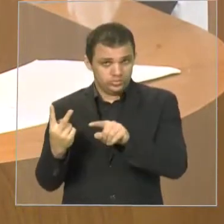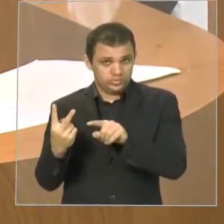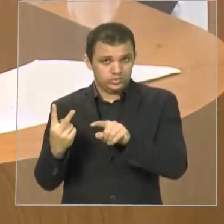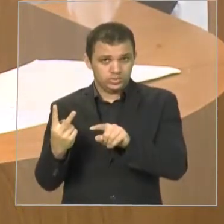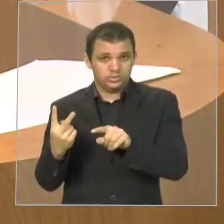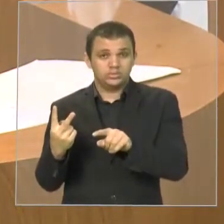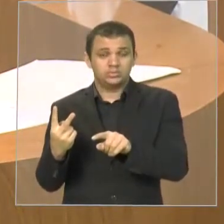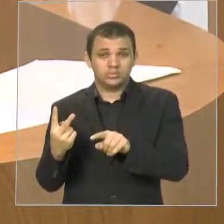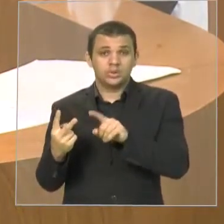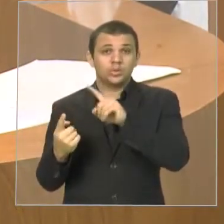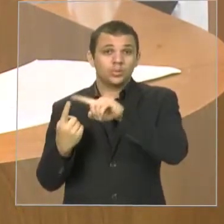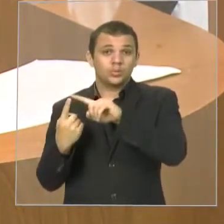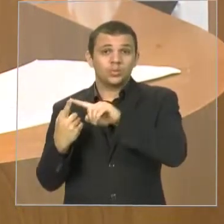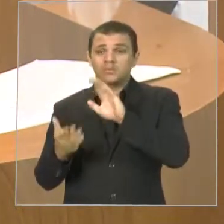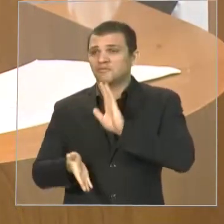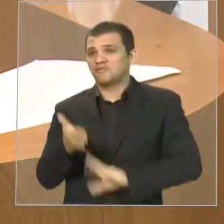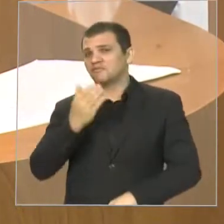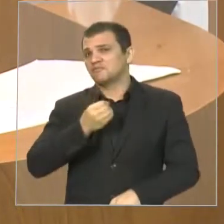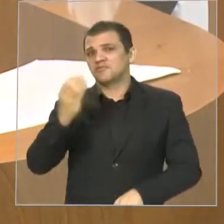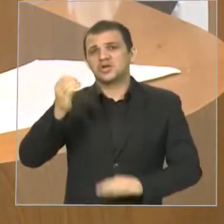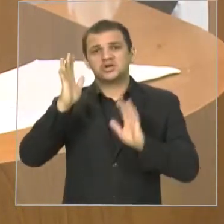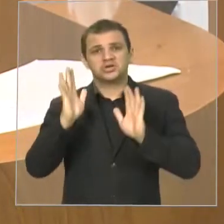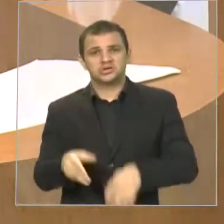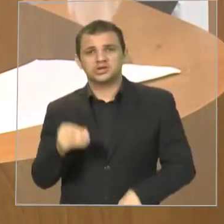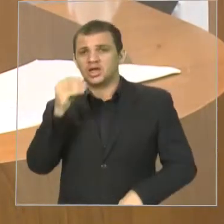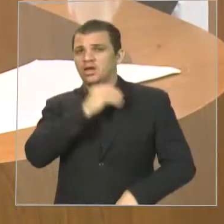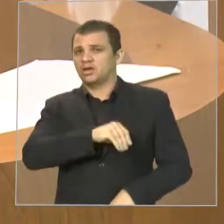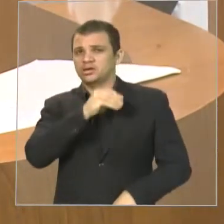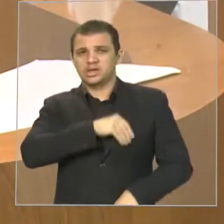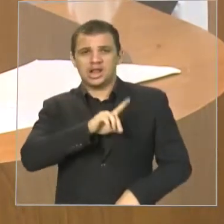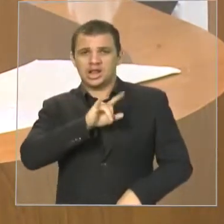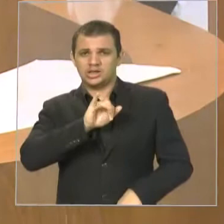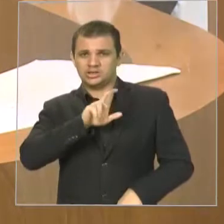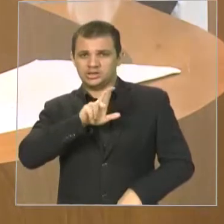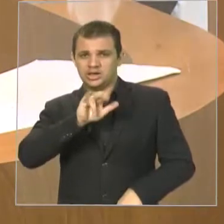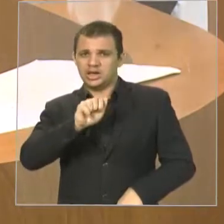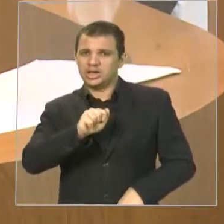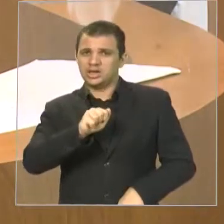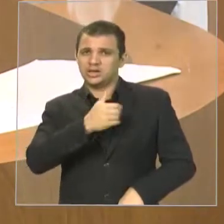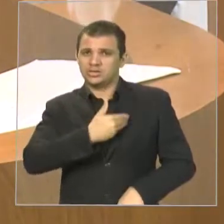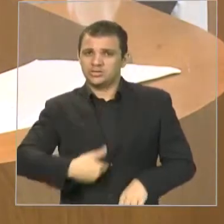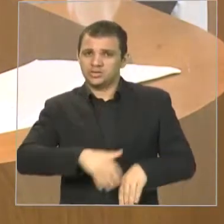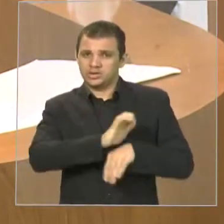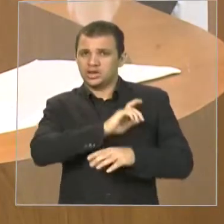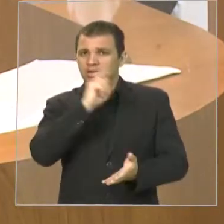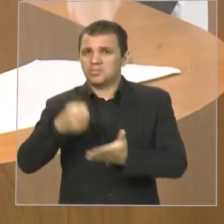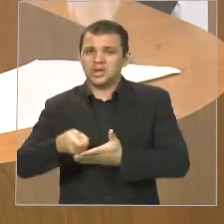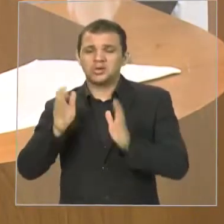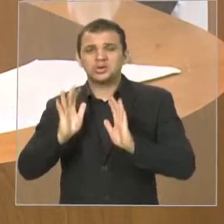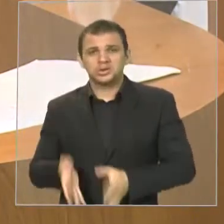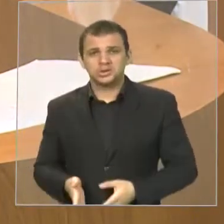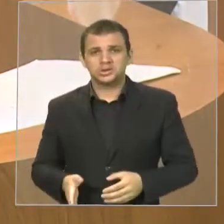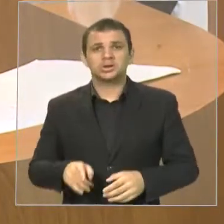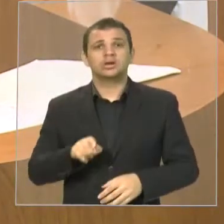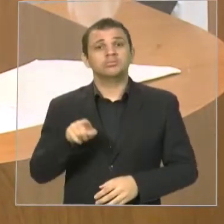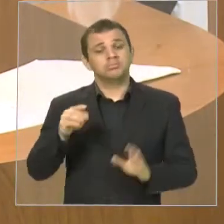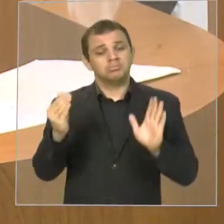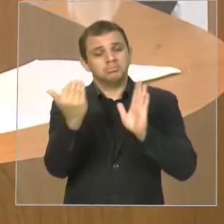uma que já viajou, já recebeu, inclusive, diária pelo governo do estado, está lá relacionado no